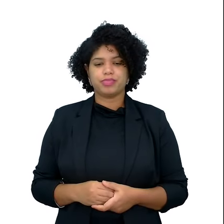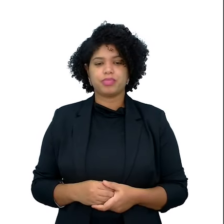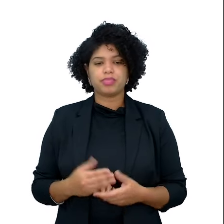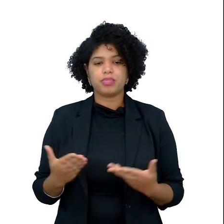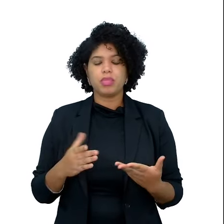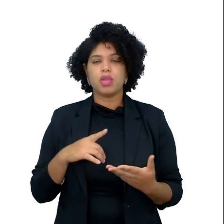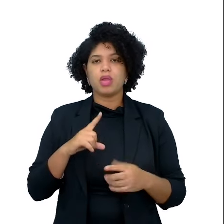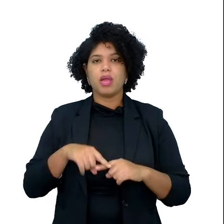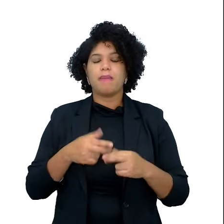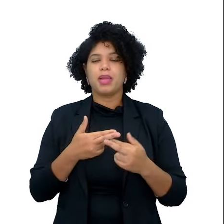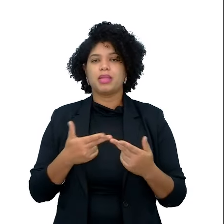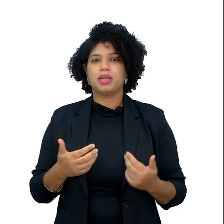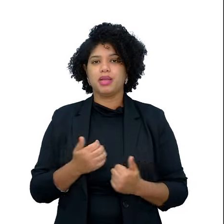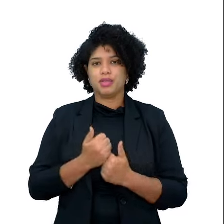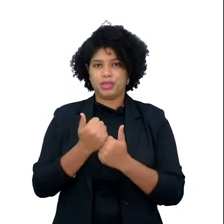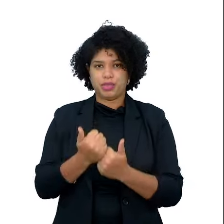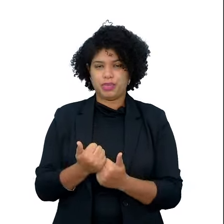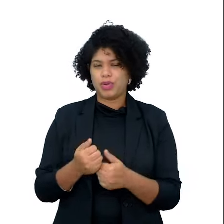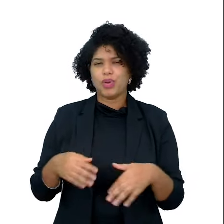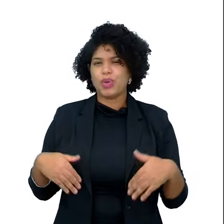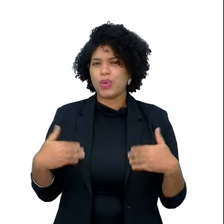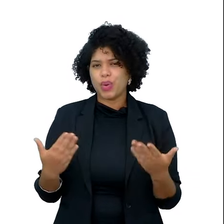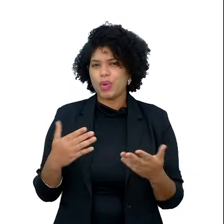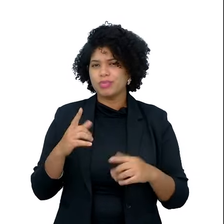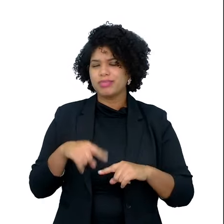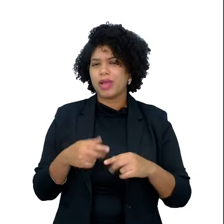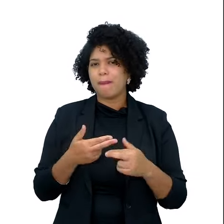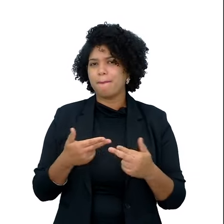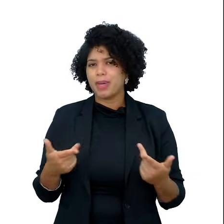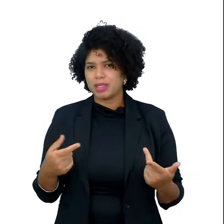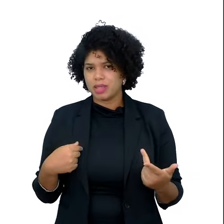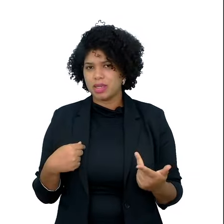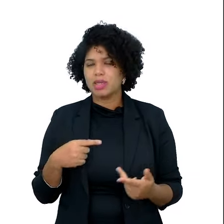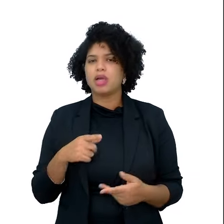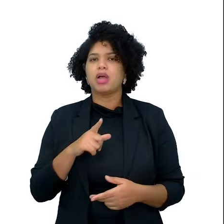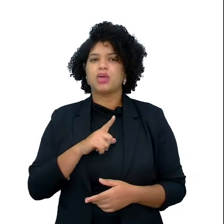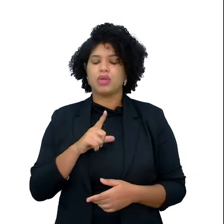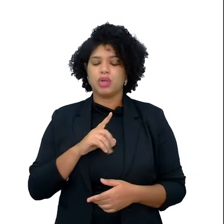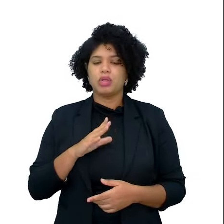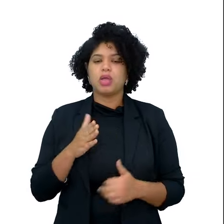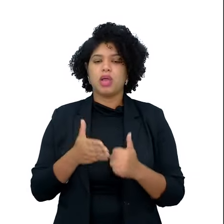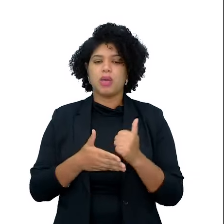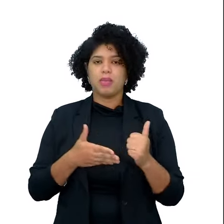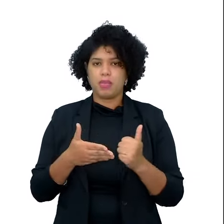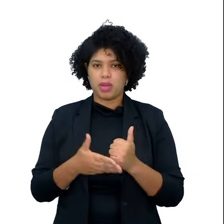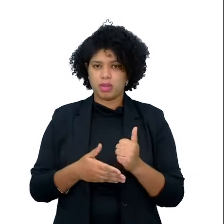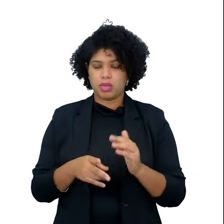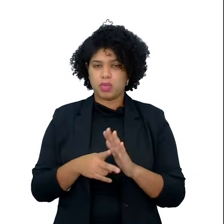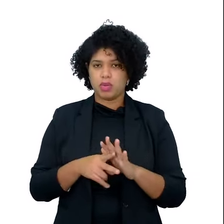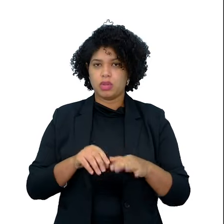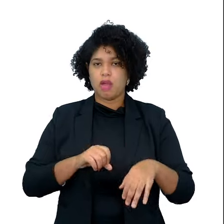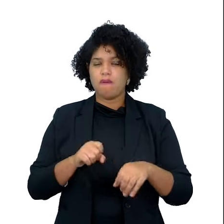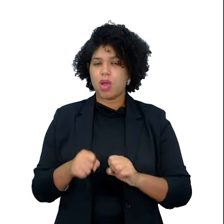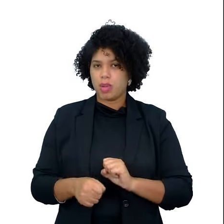os materiais de apoio, quais materiais de apoio a gente tem sim, baseado para as